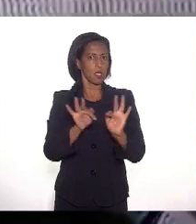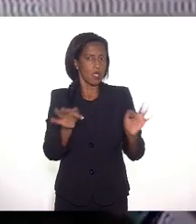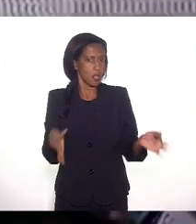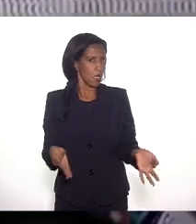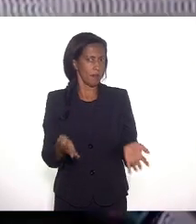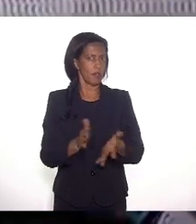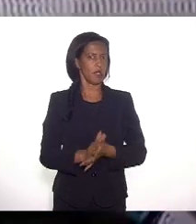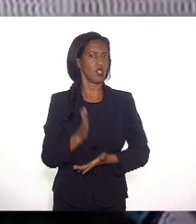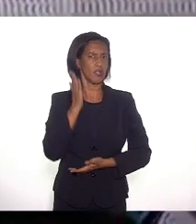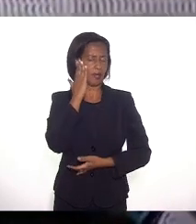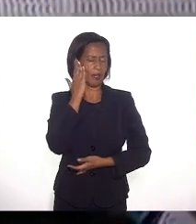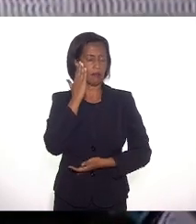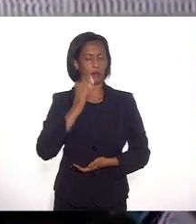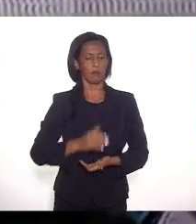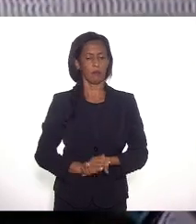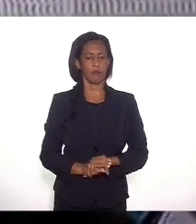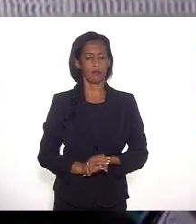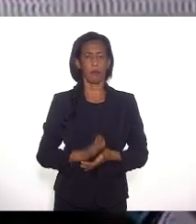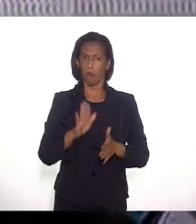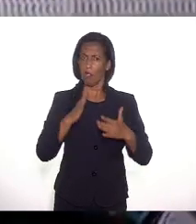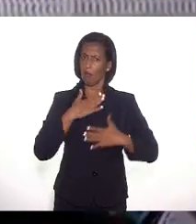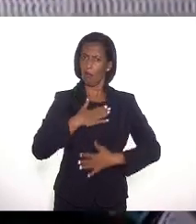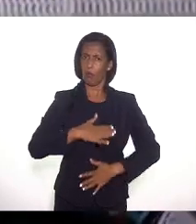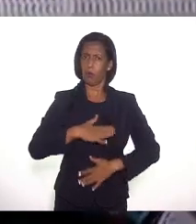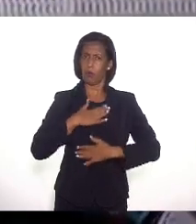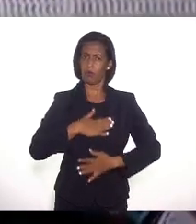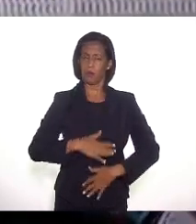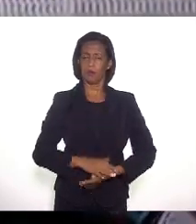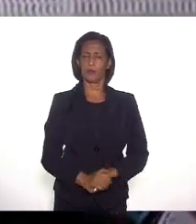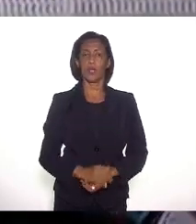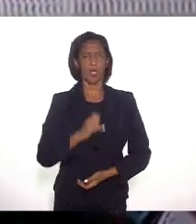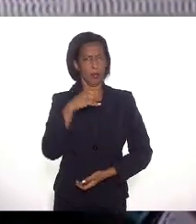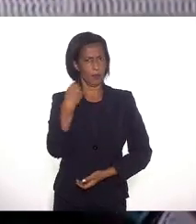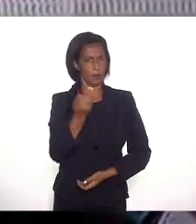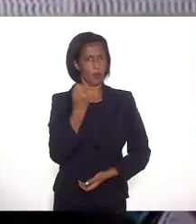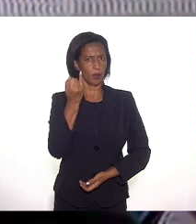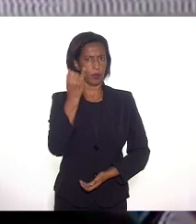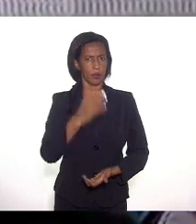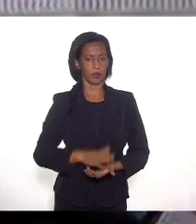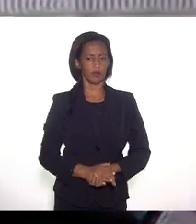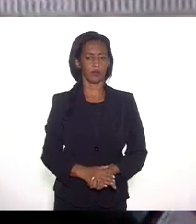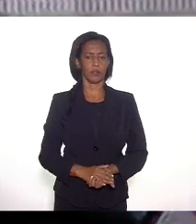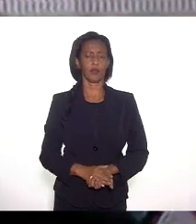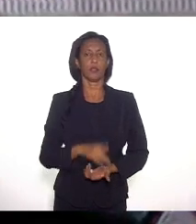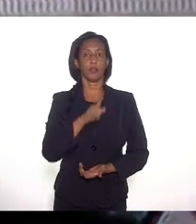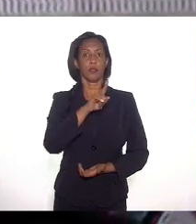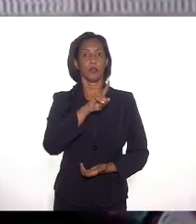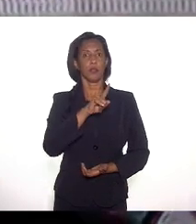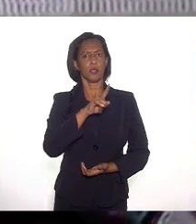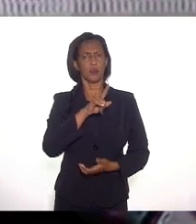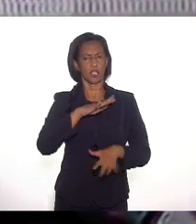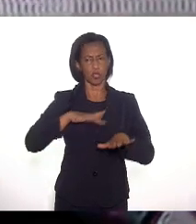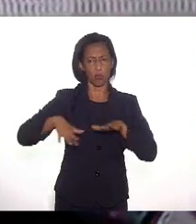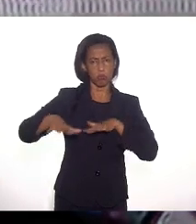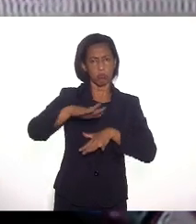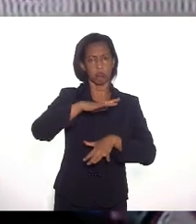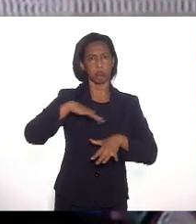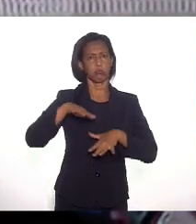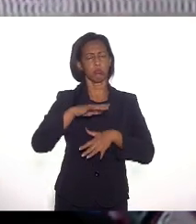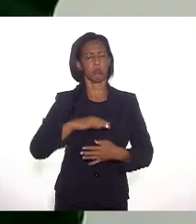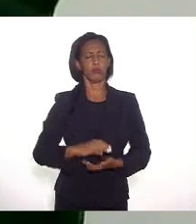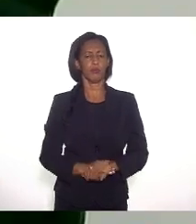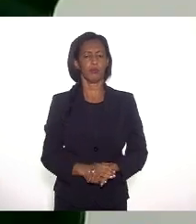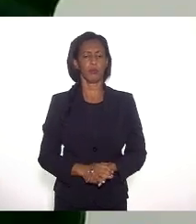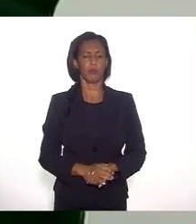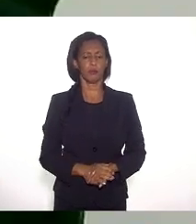frugal, mas fique tranquilo. Importante, sim, que seja coletiva essa intervenção. Eu